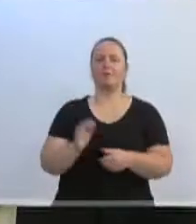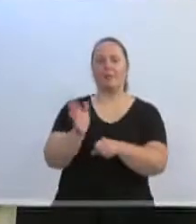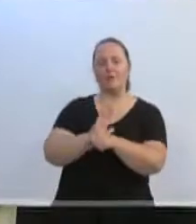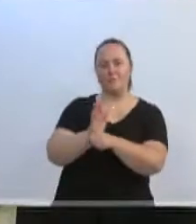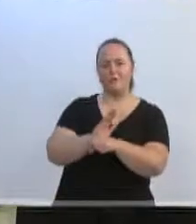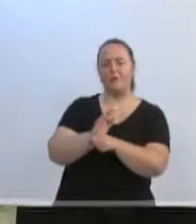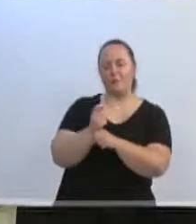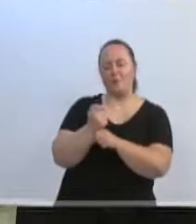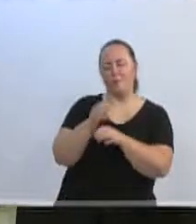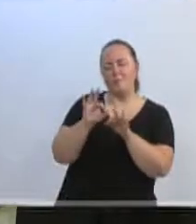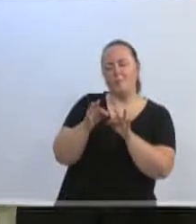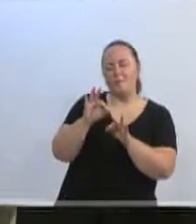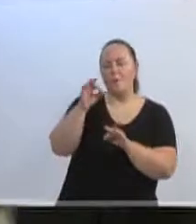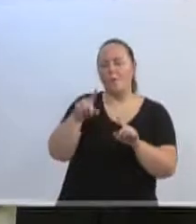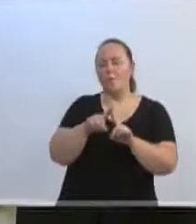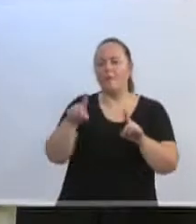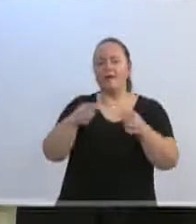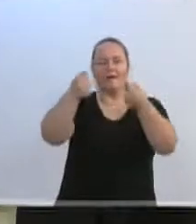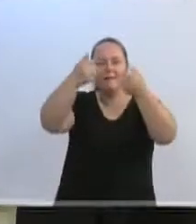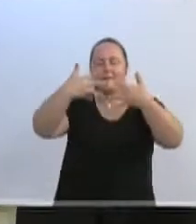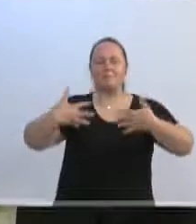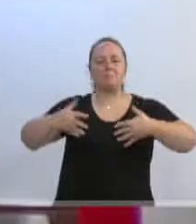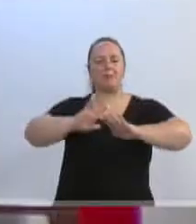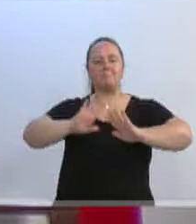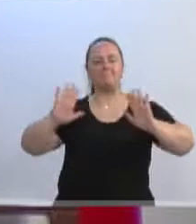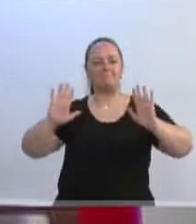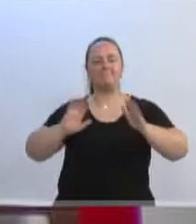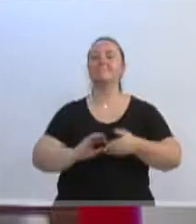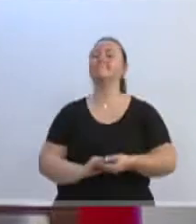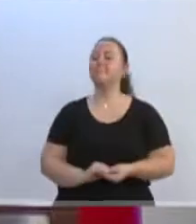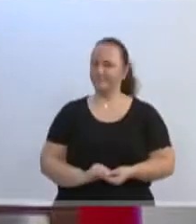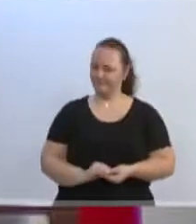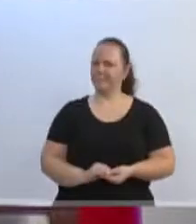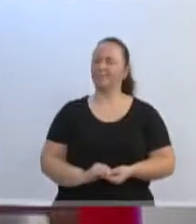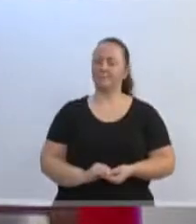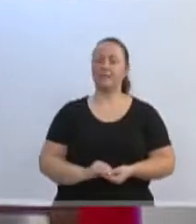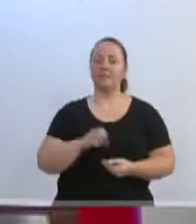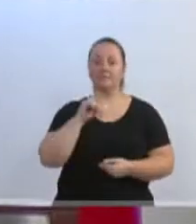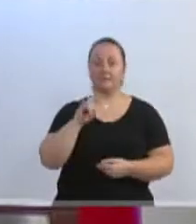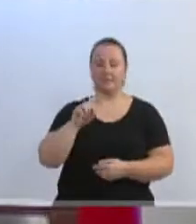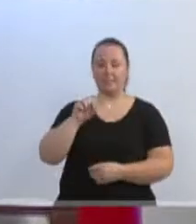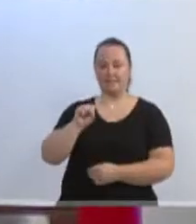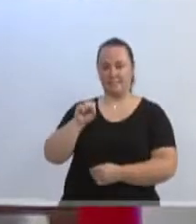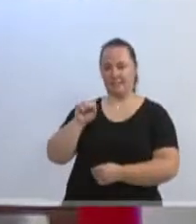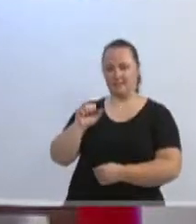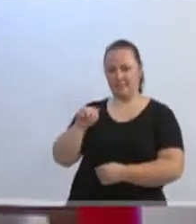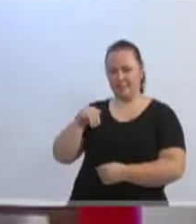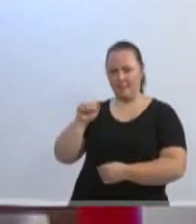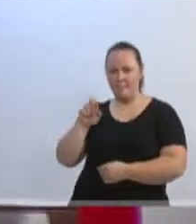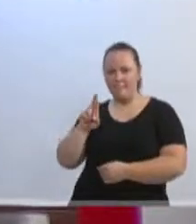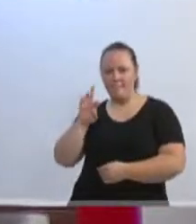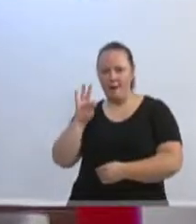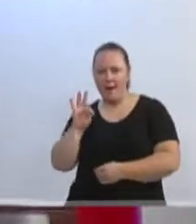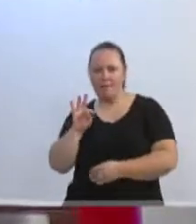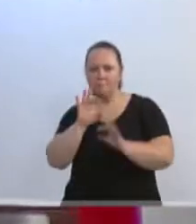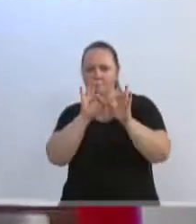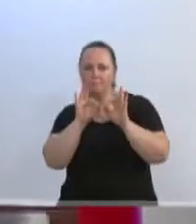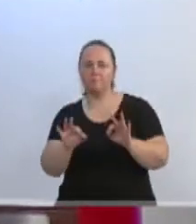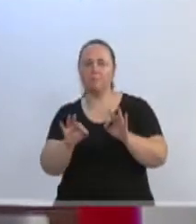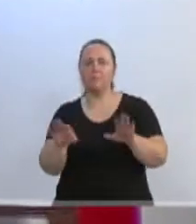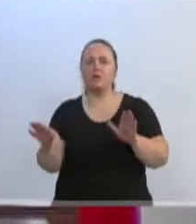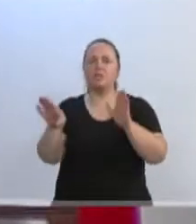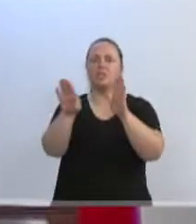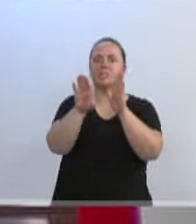quanto longo, mas ele é bastante explicativo, né? Ou seja, através das Smart Cities, você consegue saber o horário que chega o seu